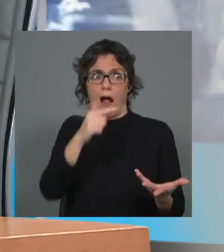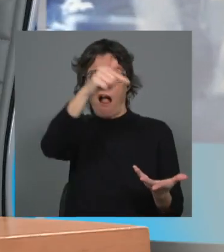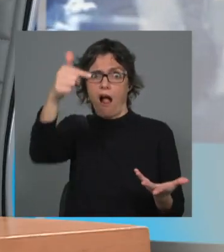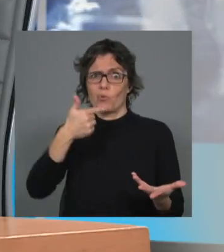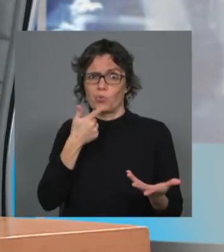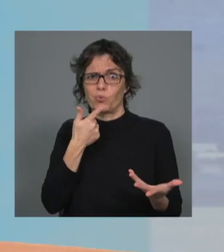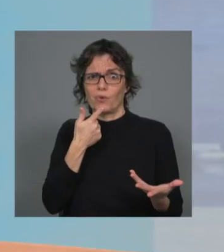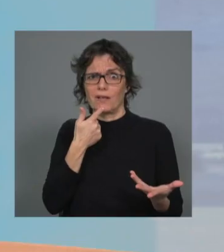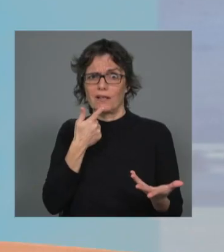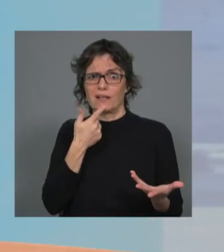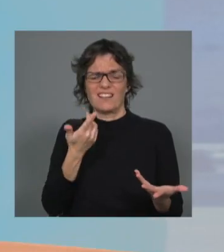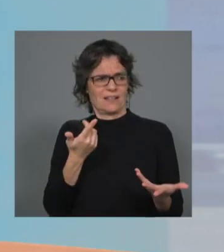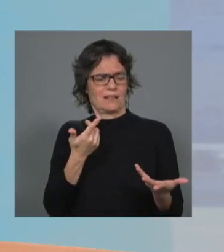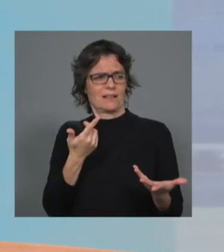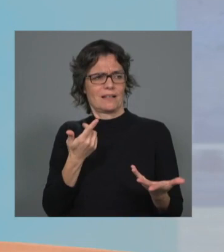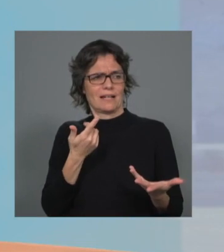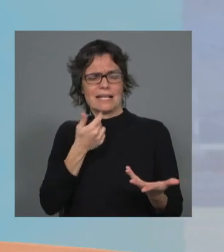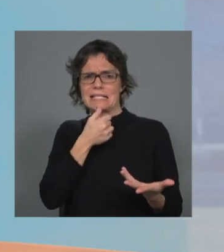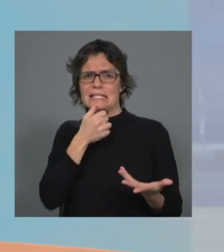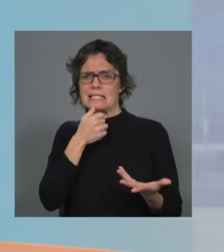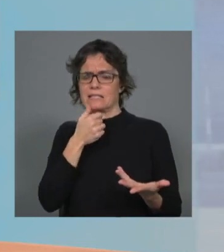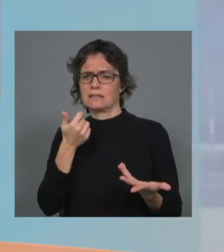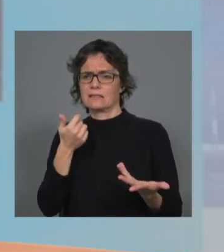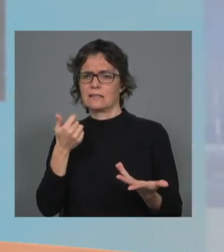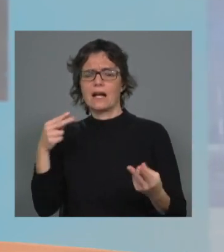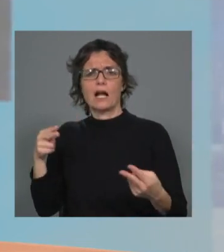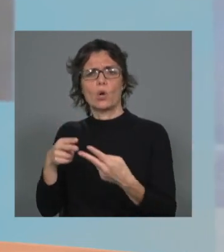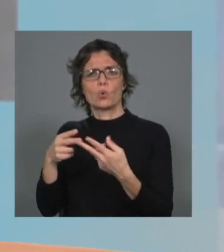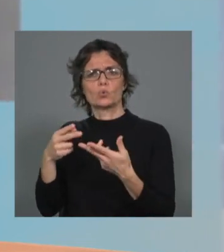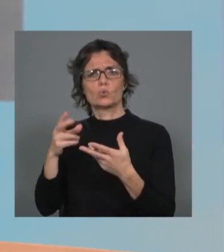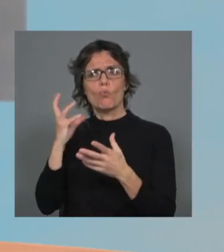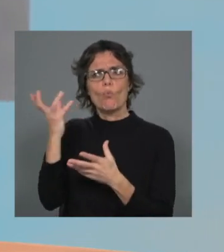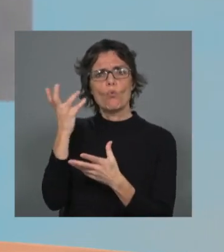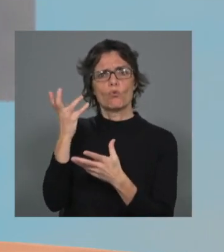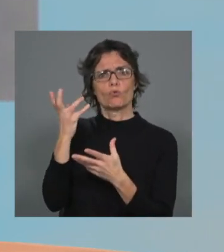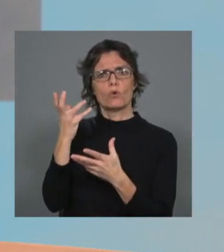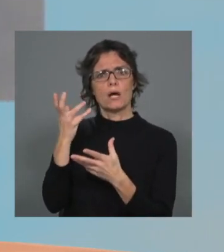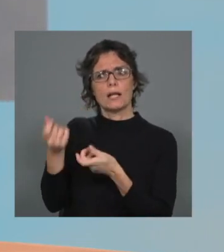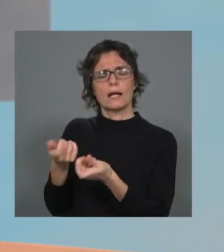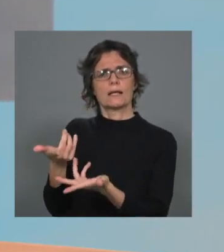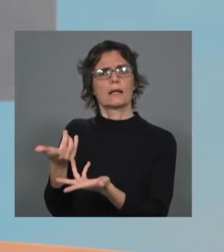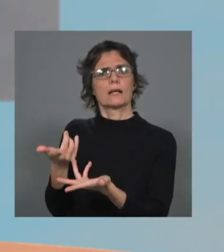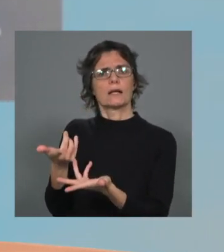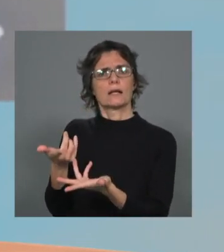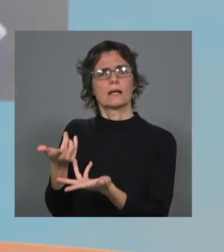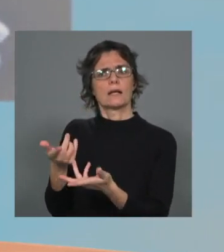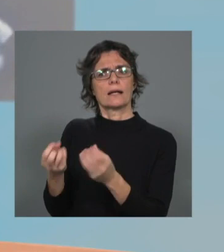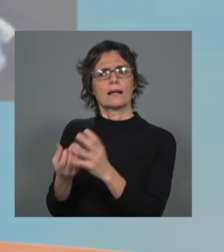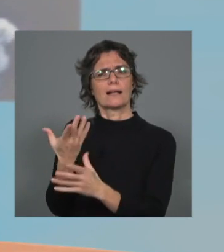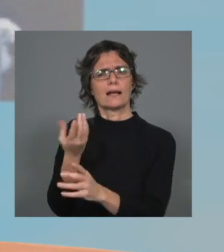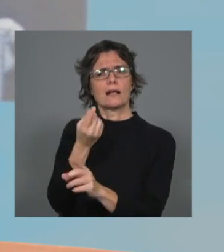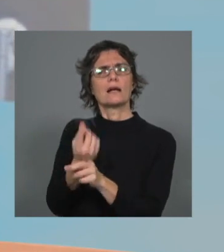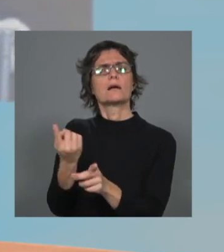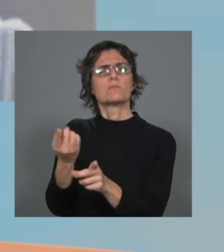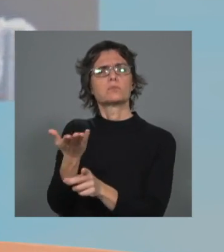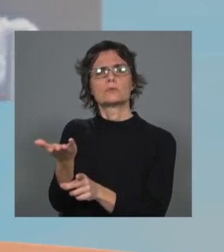país, não é? E não é comum termos estes ciclos culturais assim com esta dimensão. Porque é que perceberam que